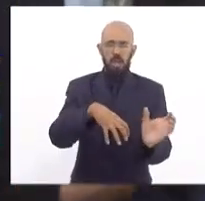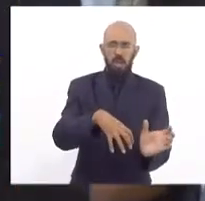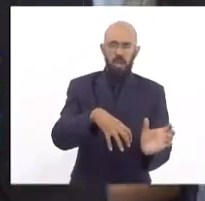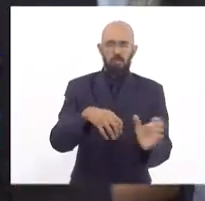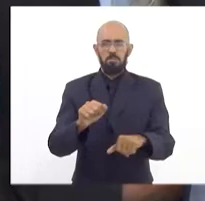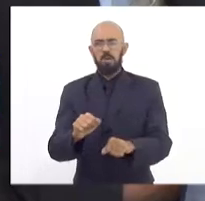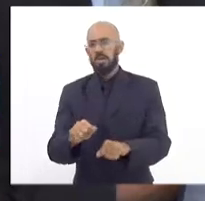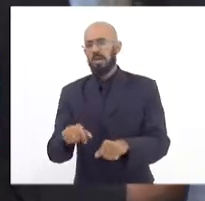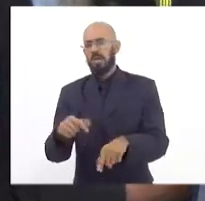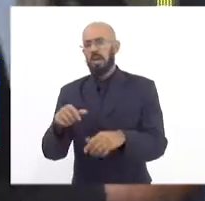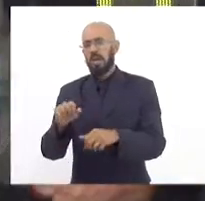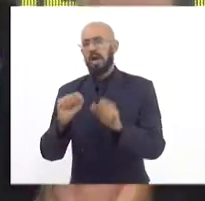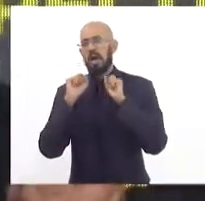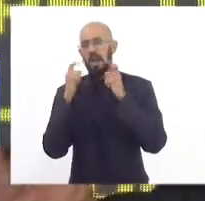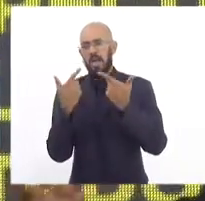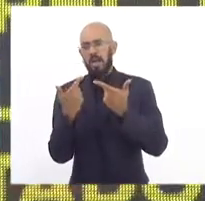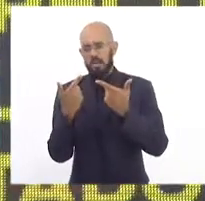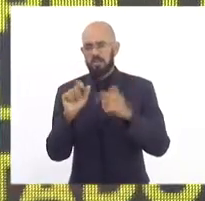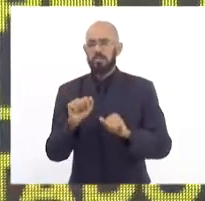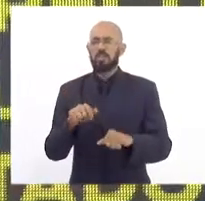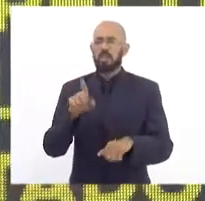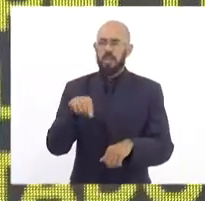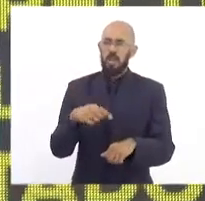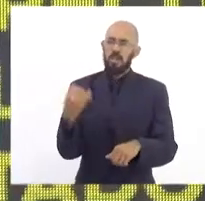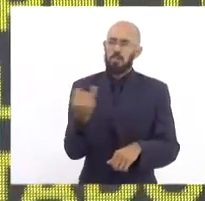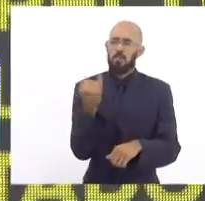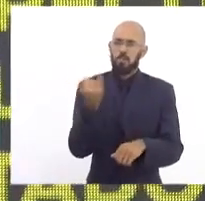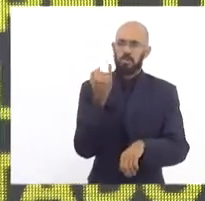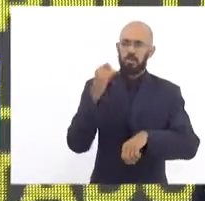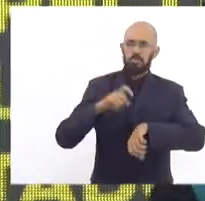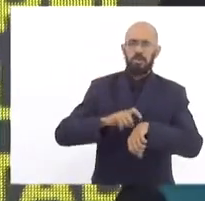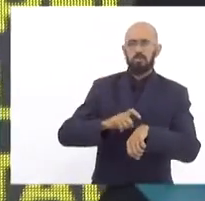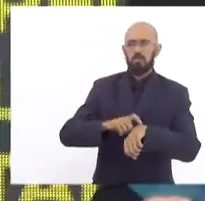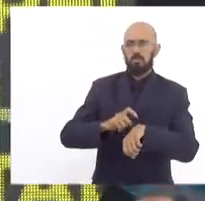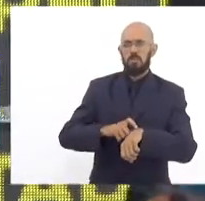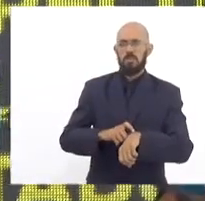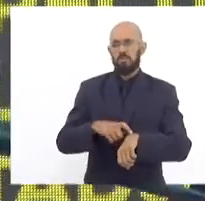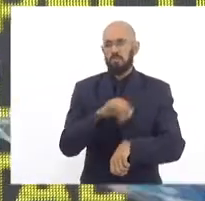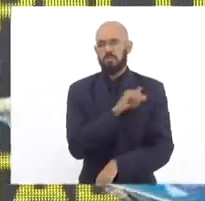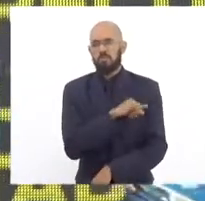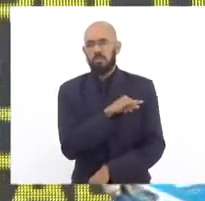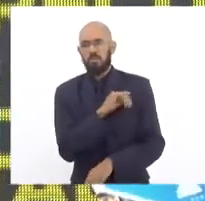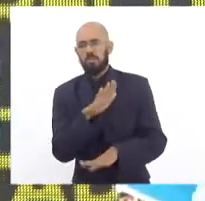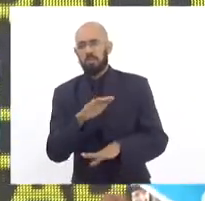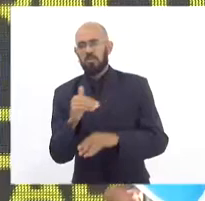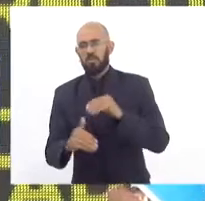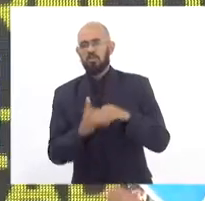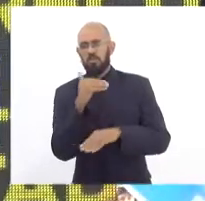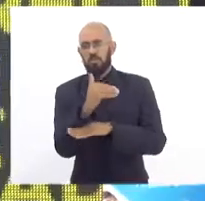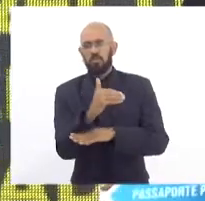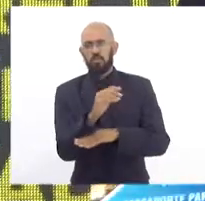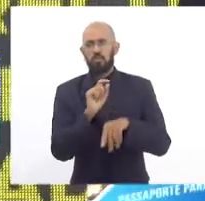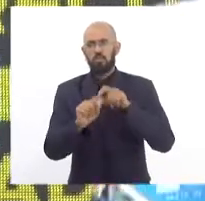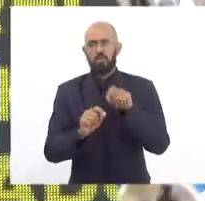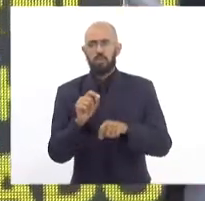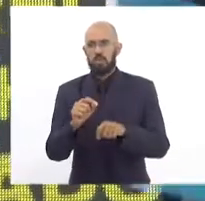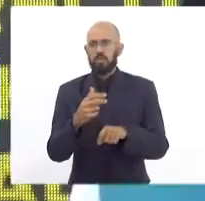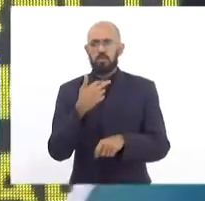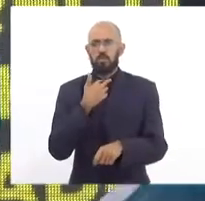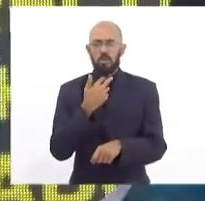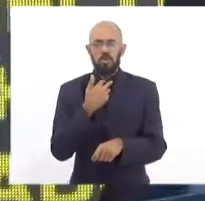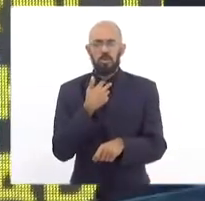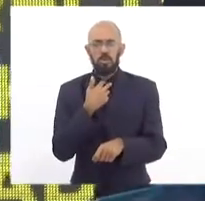Assembleia Legislativa, tem sido fundamental para esse momento do Rio de Janeiro, mas, sobretudo, a gente não pode deixar